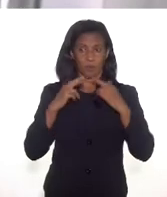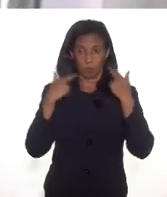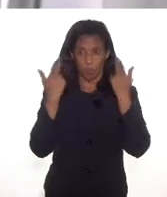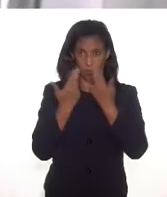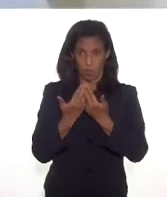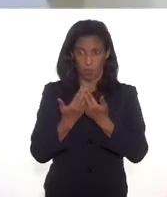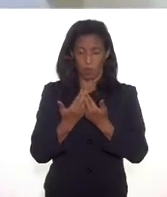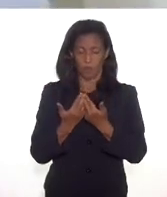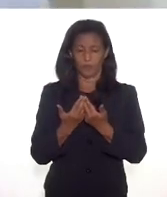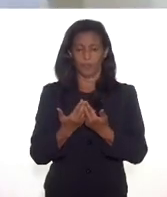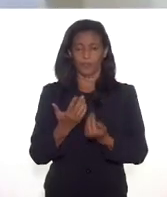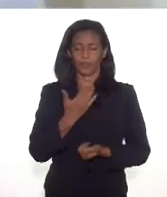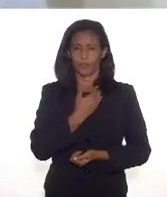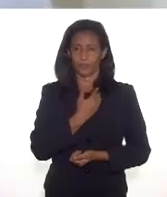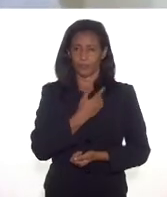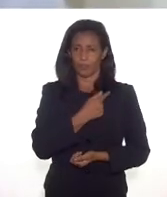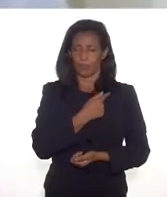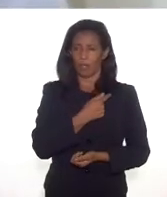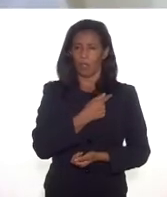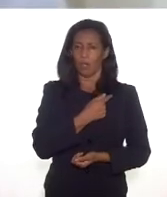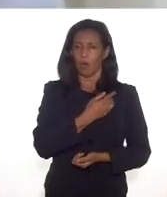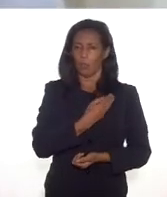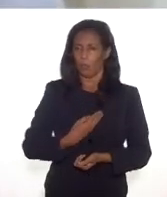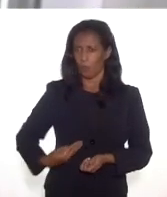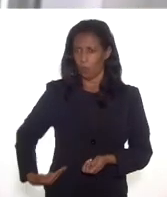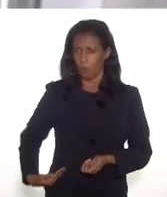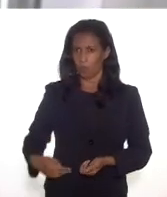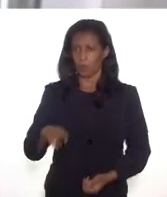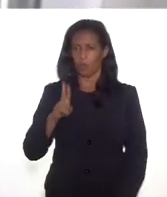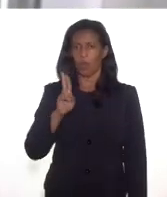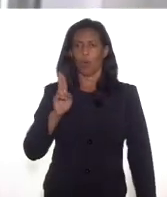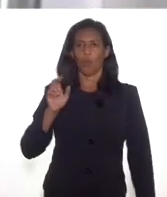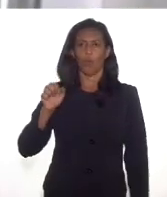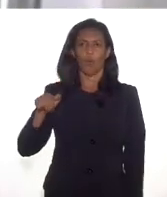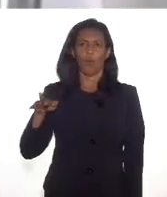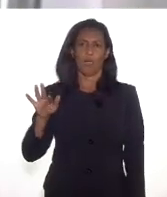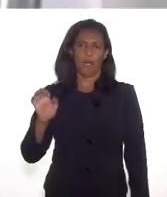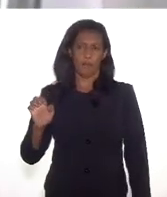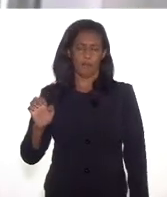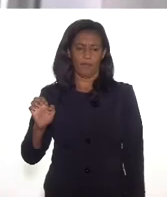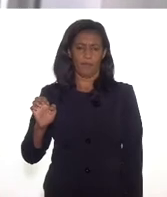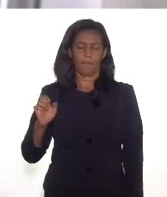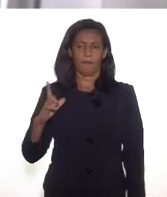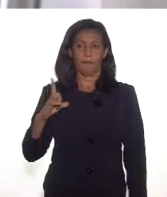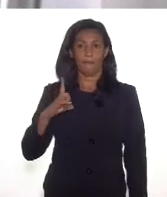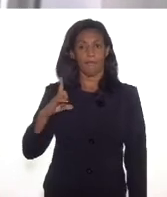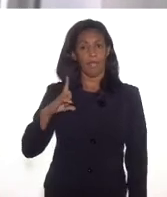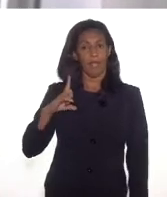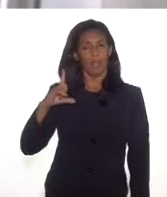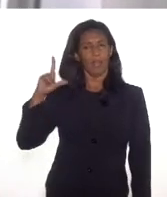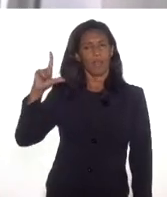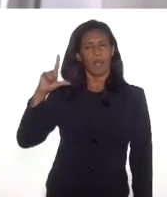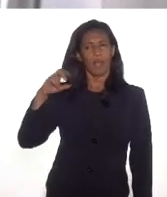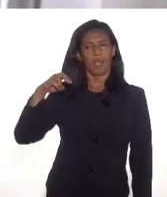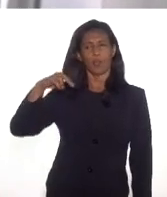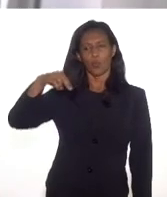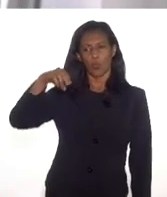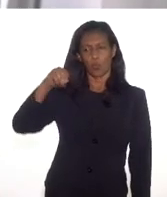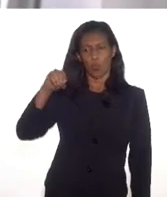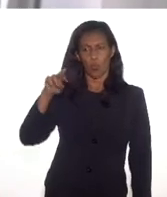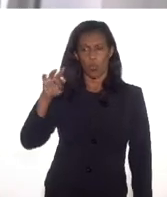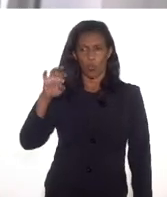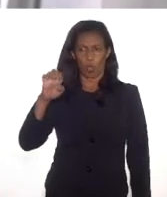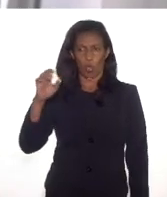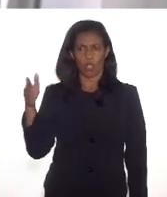pública sobre a UENF, a nossa Universidade Estadual do Norte Fluminense, que leva o nome do Darcy Ribeiro e que Vossa Excelência conhece muito